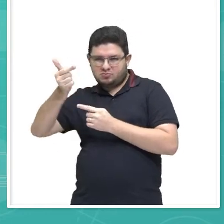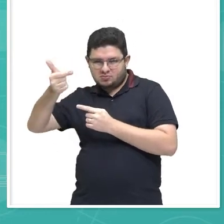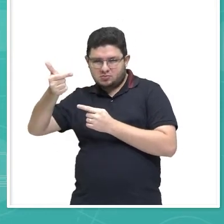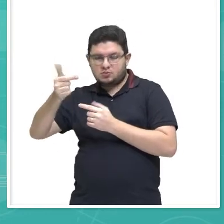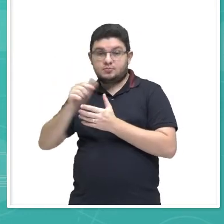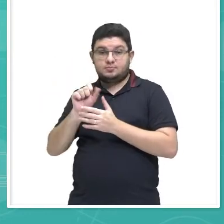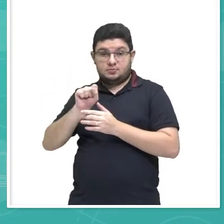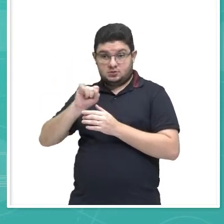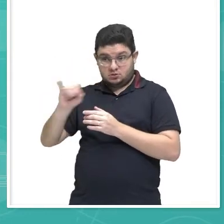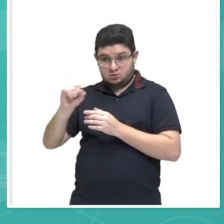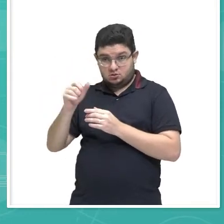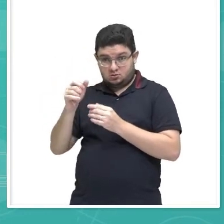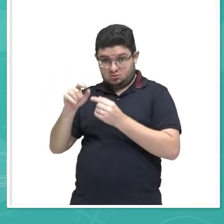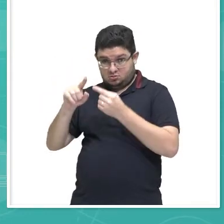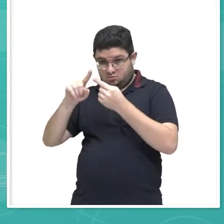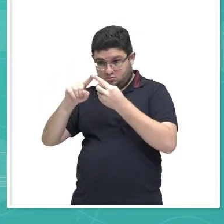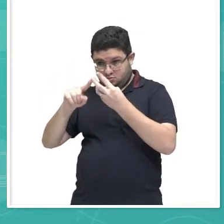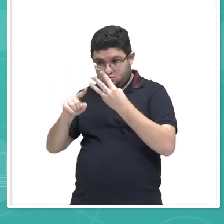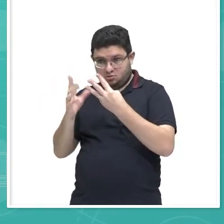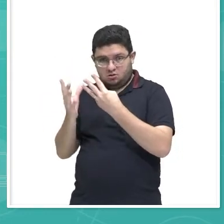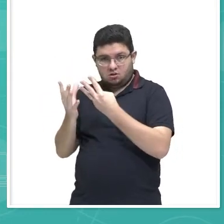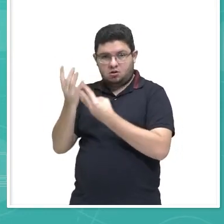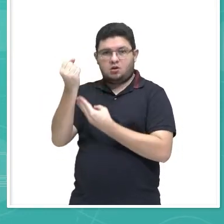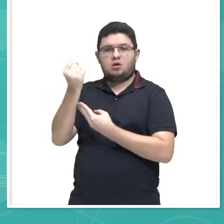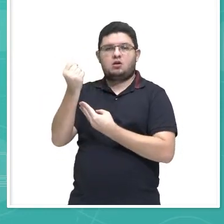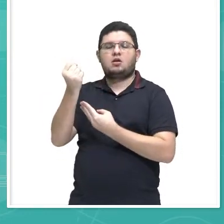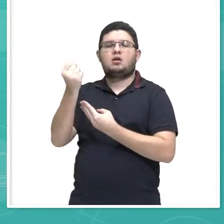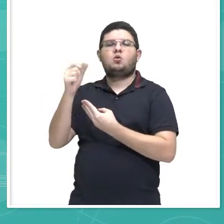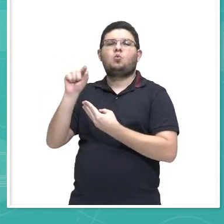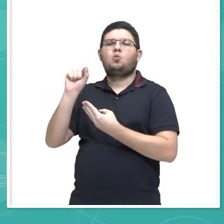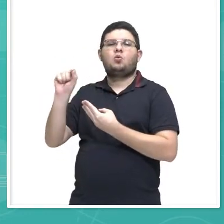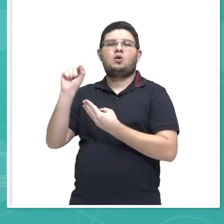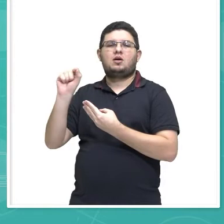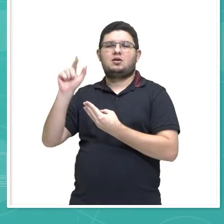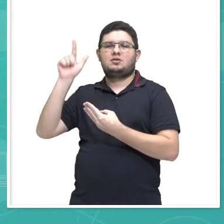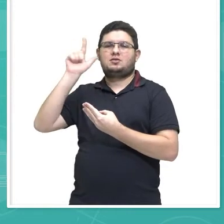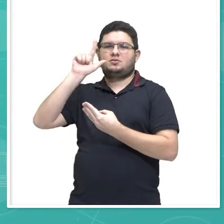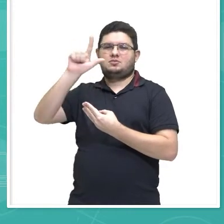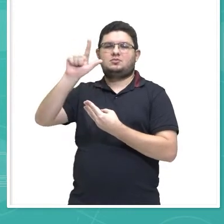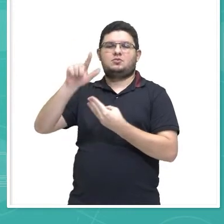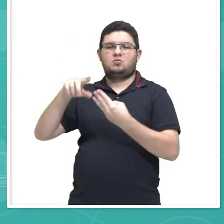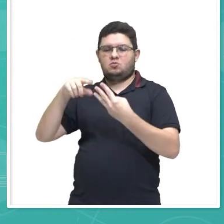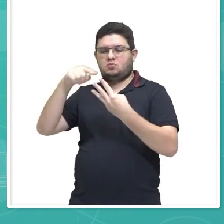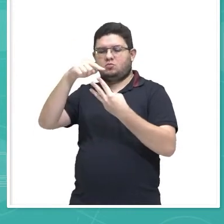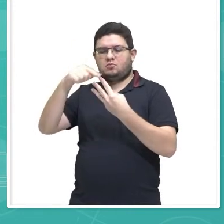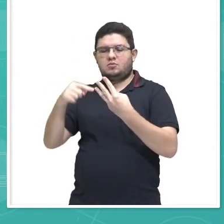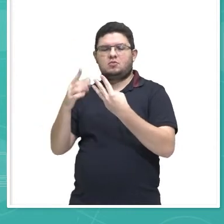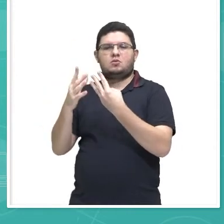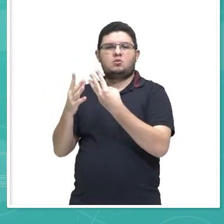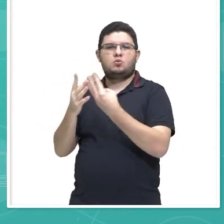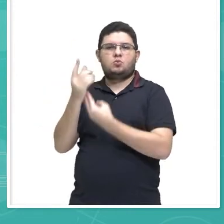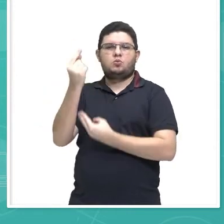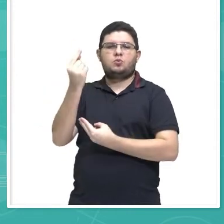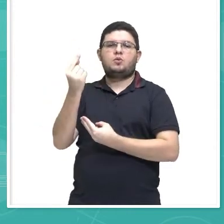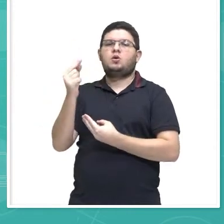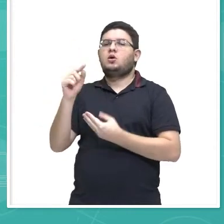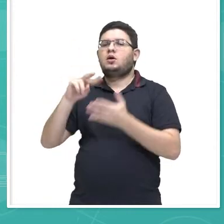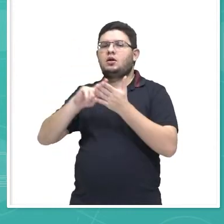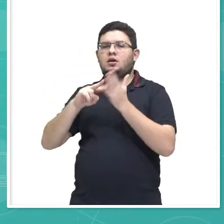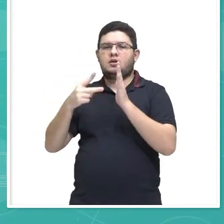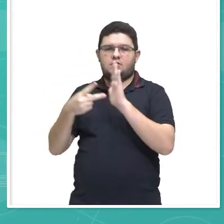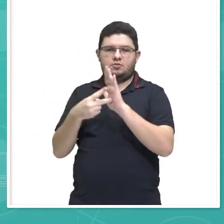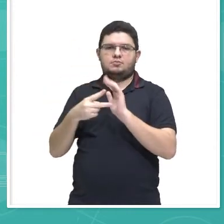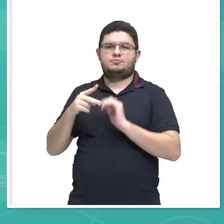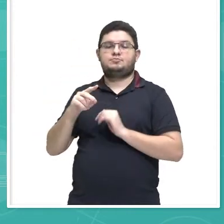acumular 3 Yuko, aí então ele tem a vitória completa também, certo? E agora vamos